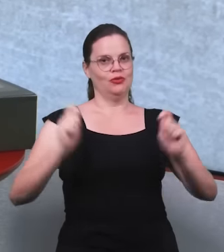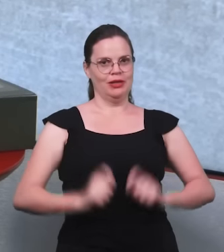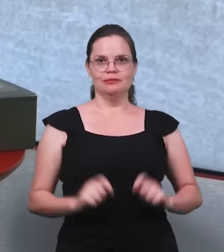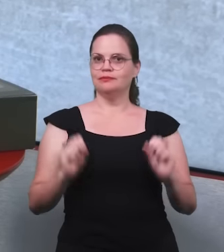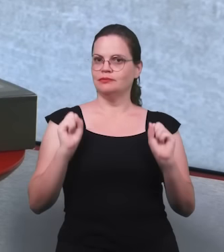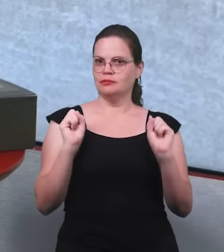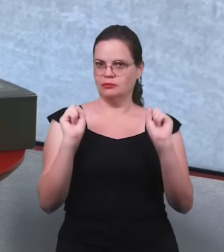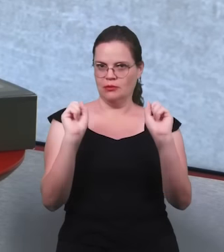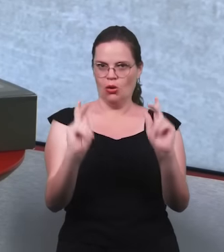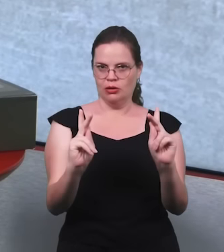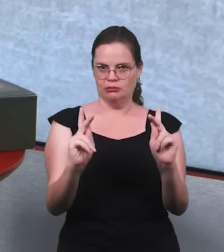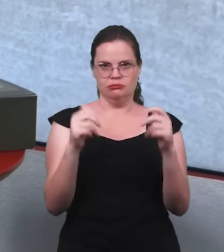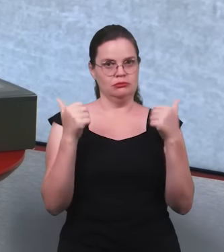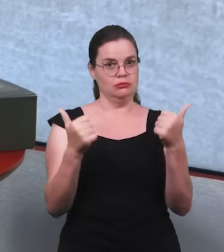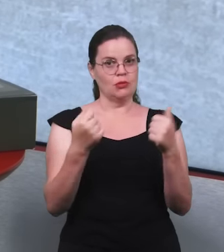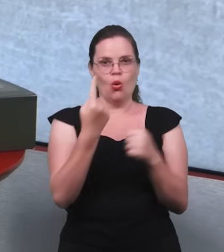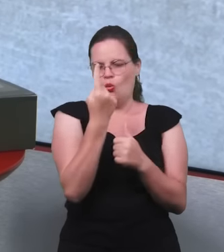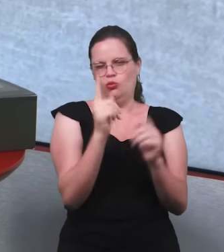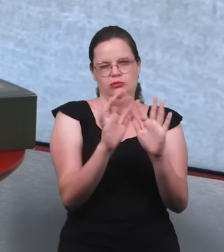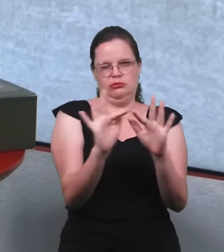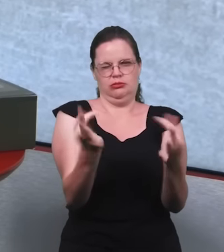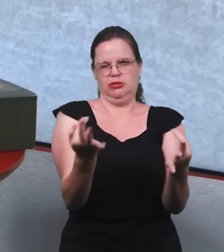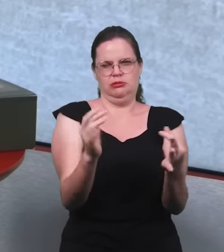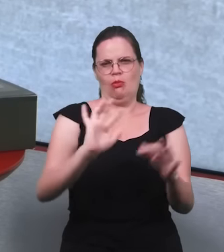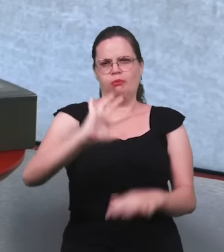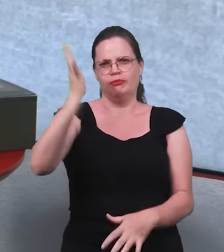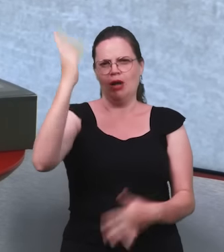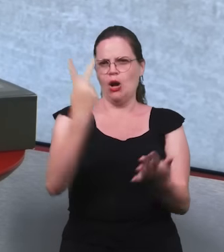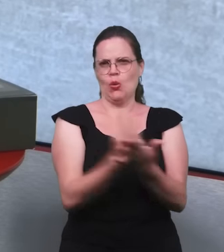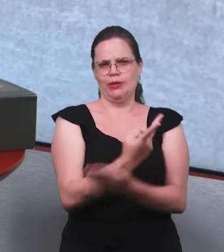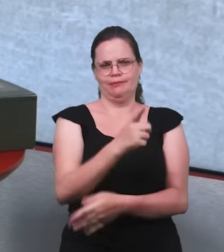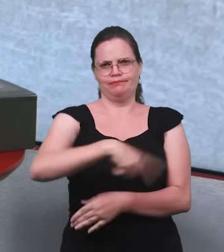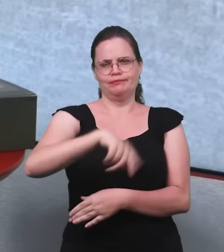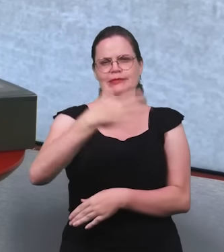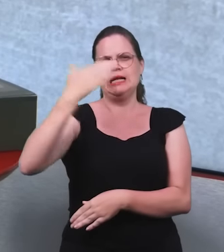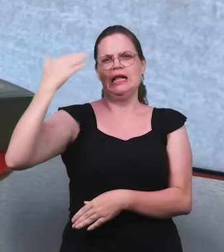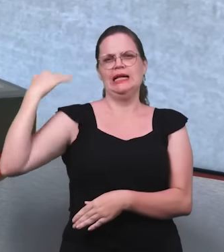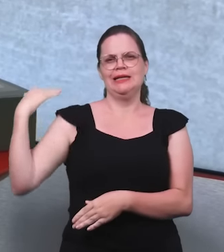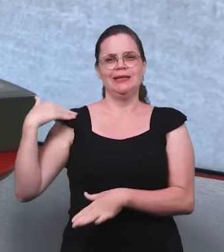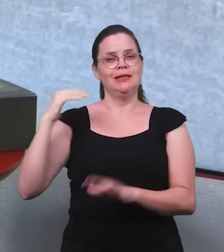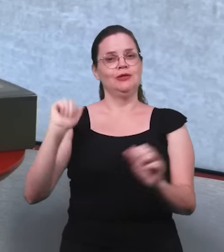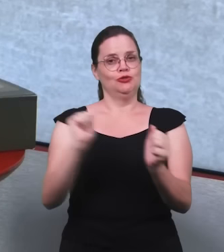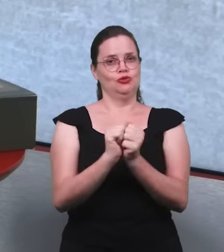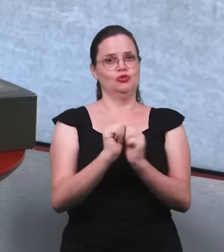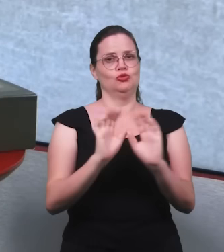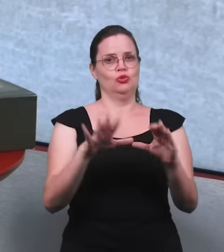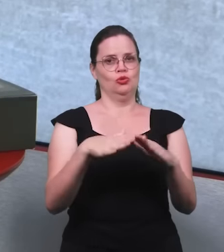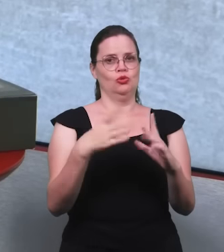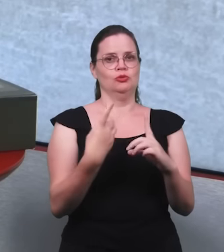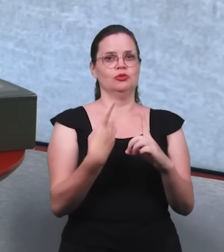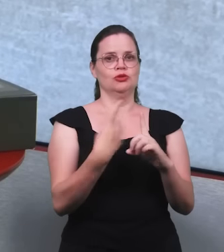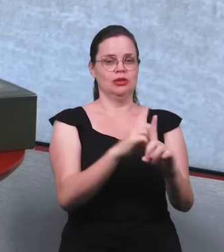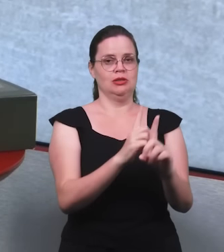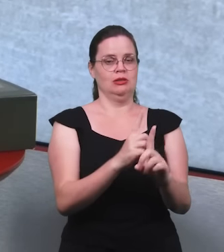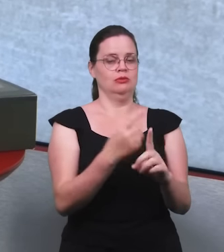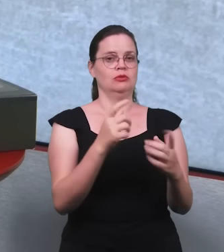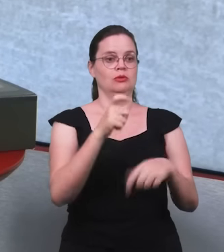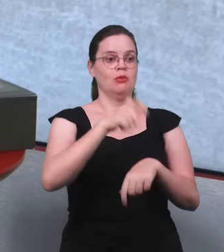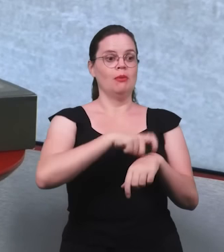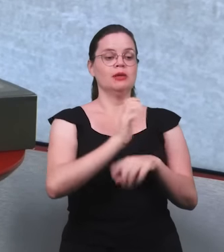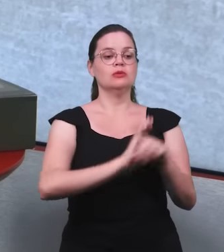isso é apenas uma pequena demonstração daquilo que representa a participação em um culto presencial,